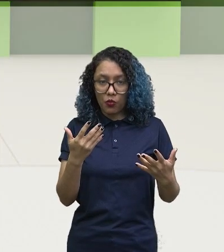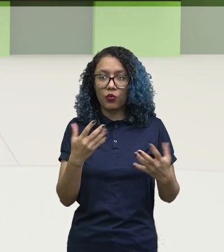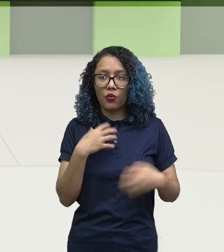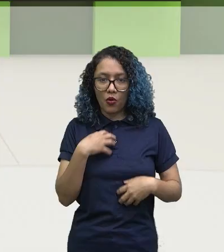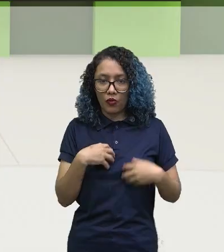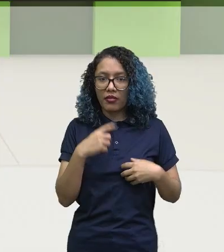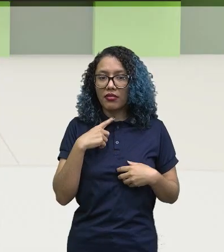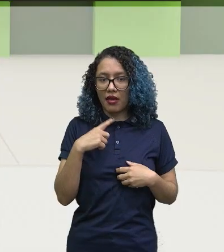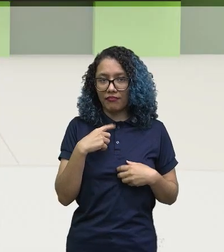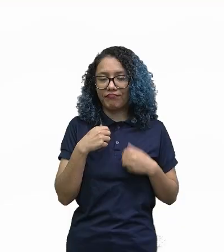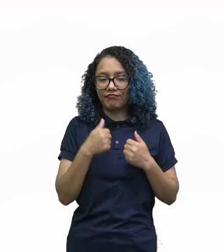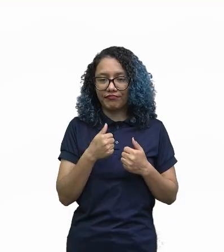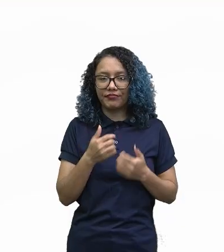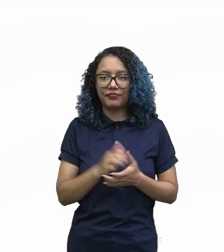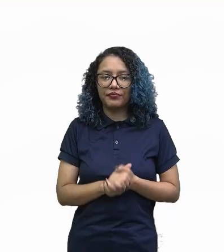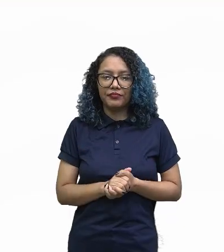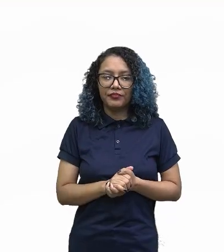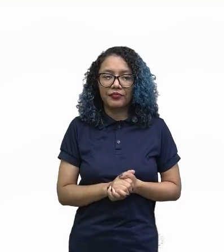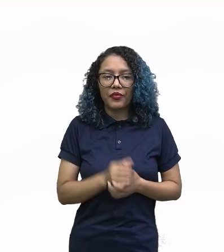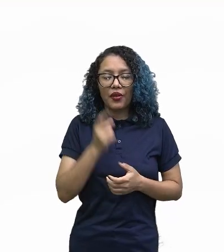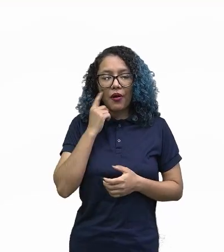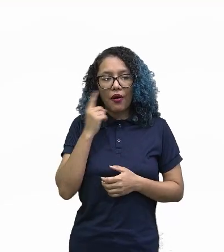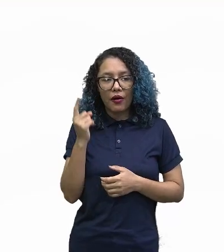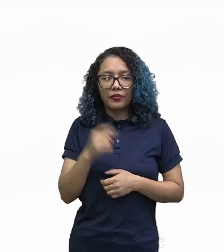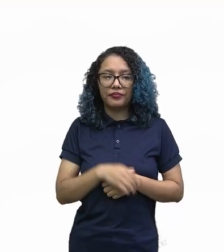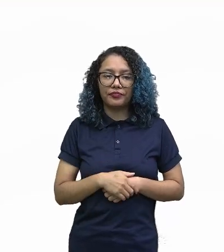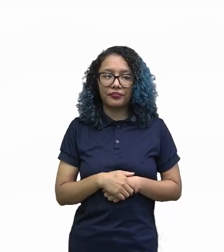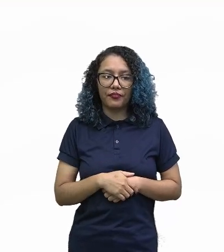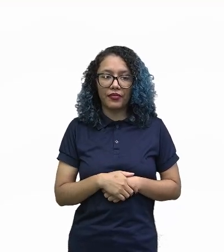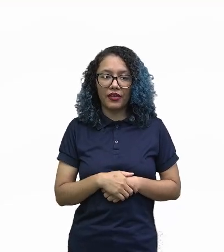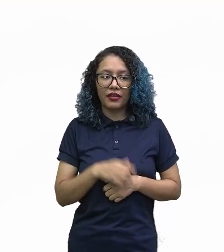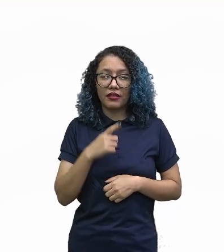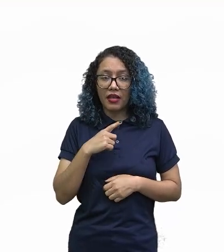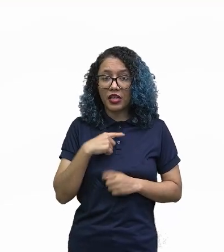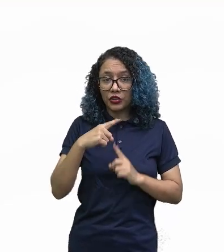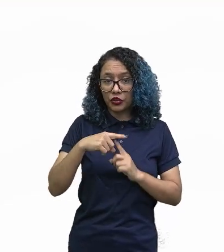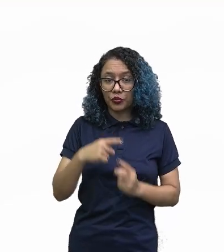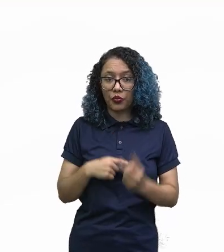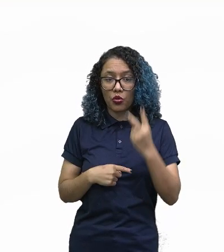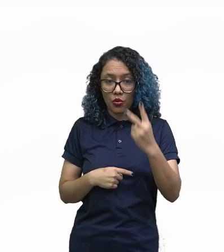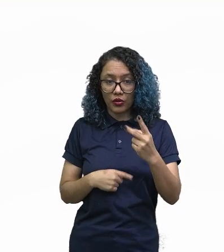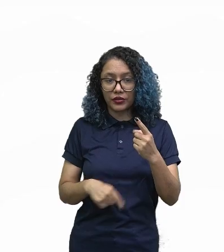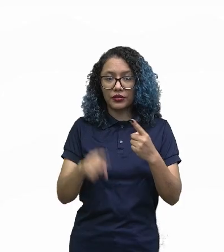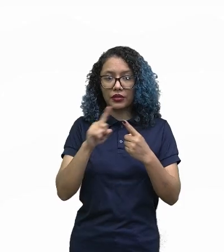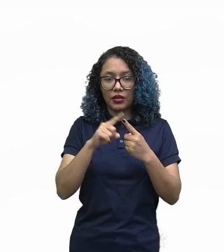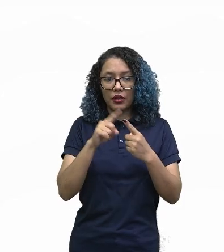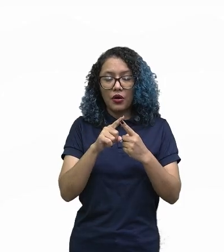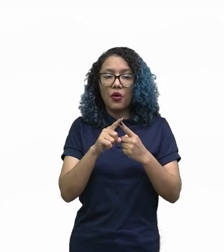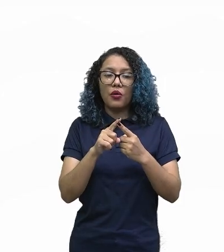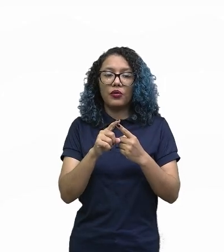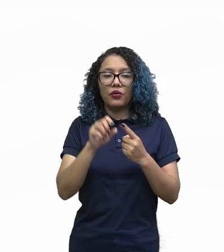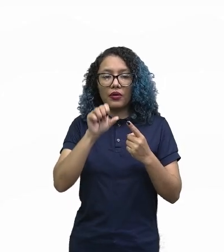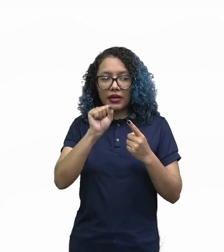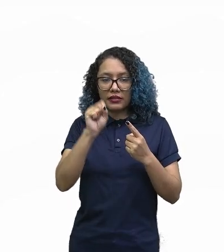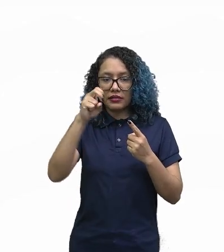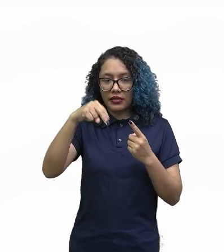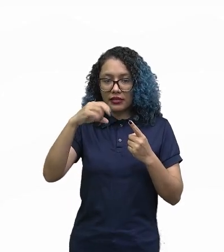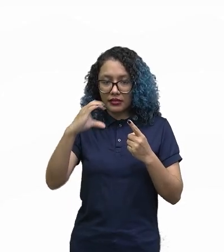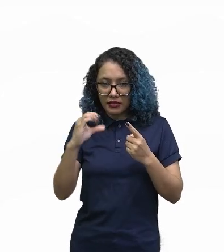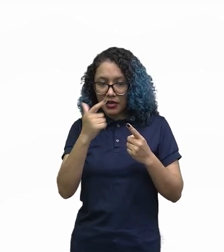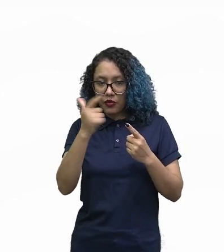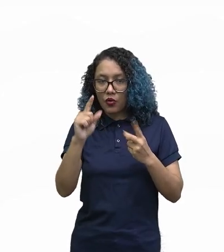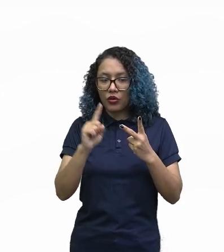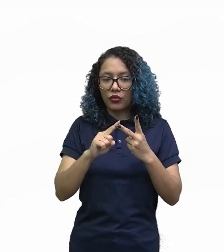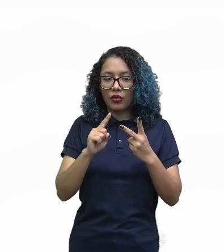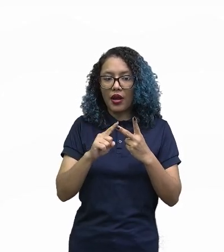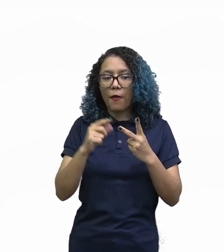nervoso. Olha só, a gente observa que ele é dividido em 2 tipos. O sistema nervoso central e o sistema